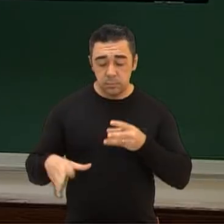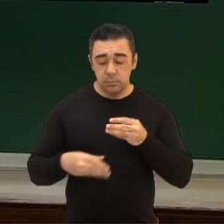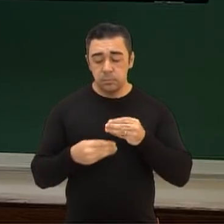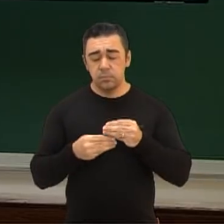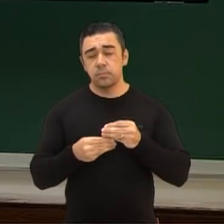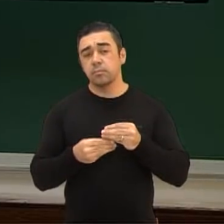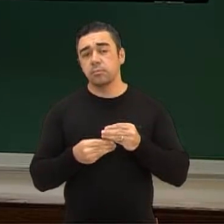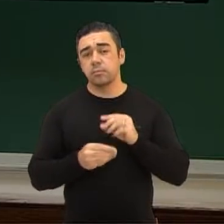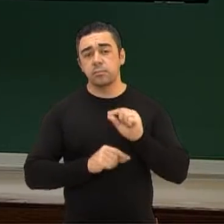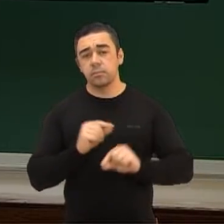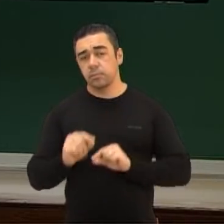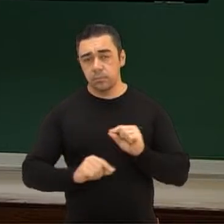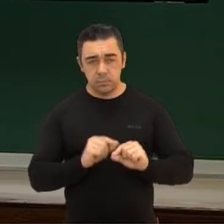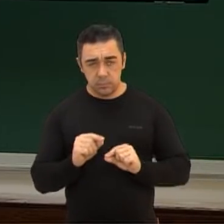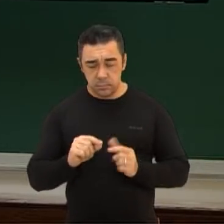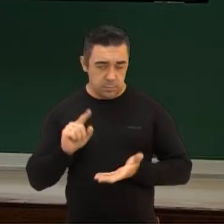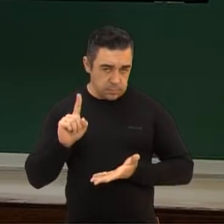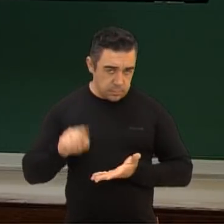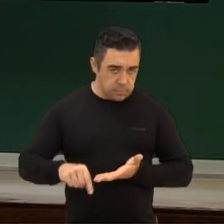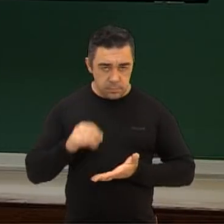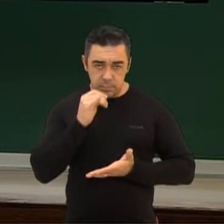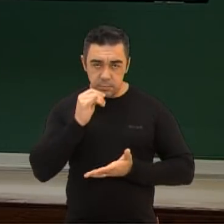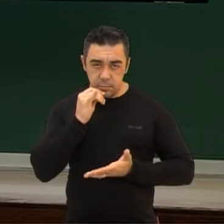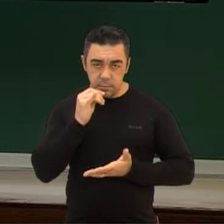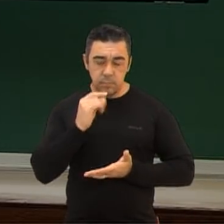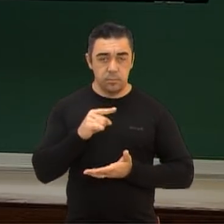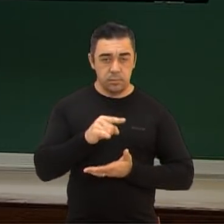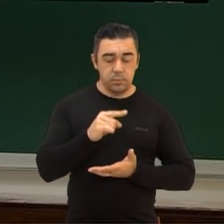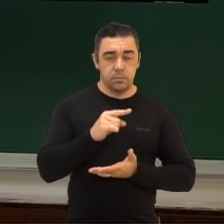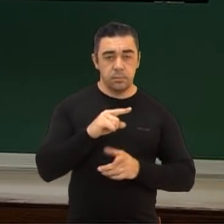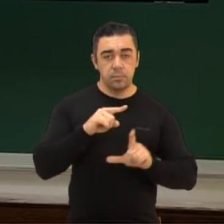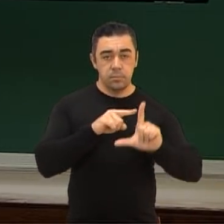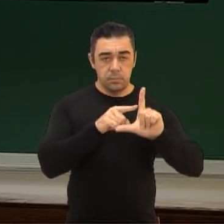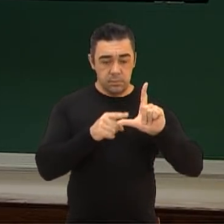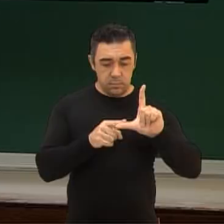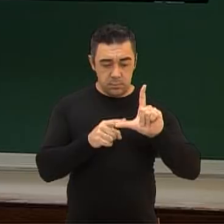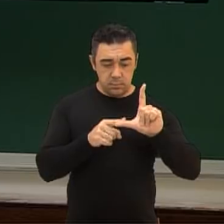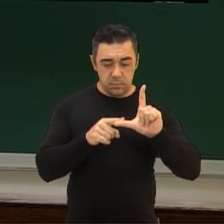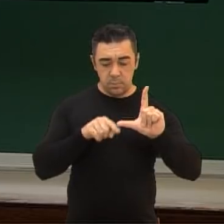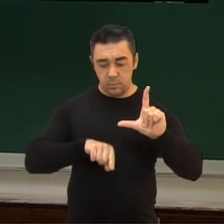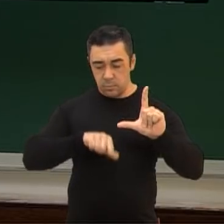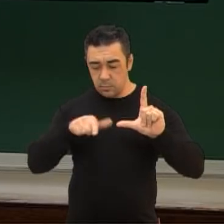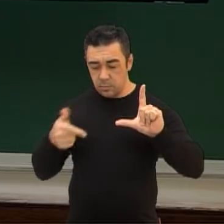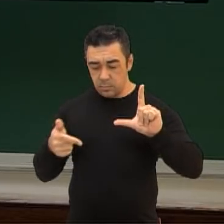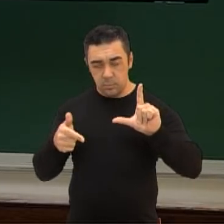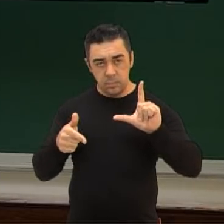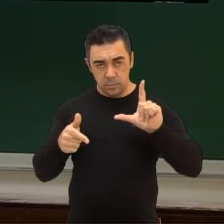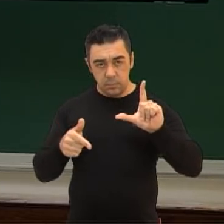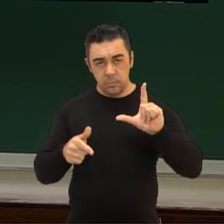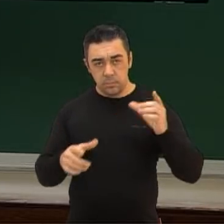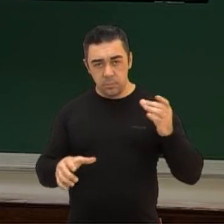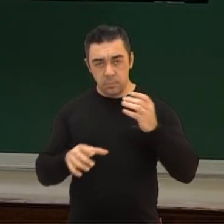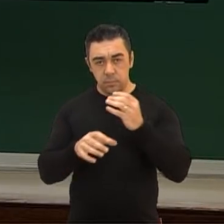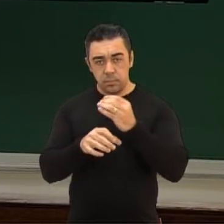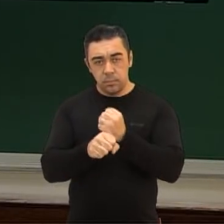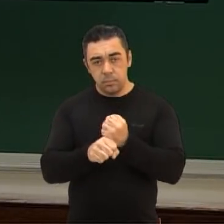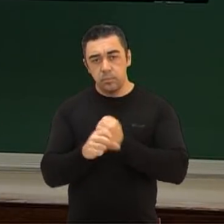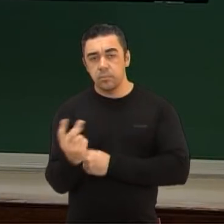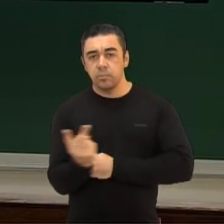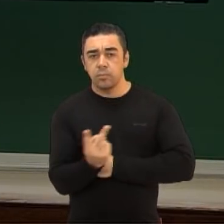complementares nada mais é do que um ângulo que a soma desses ângulos resulta em 90